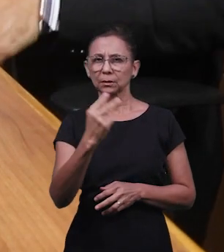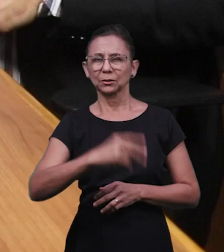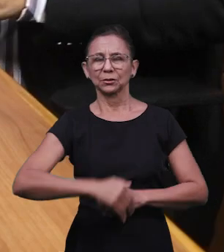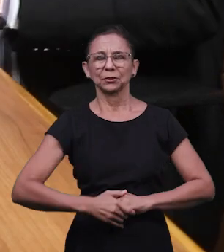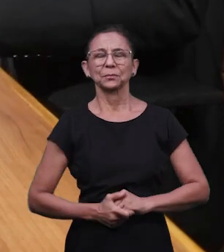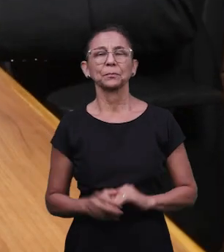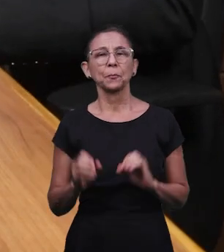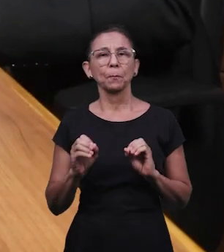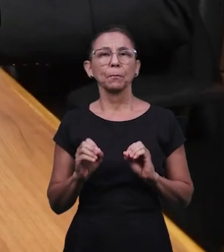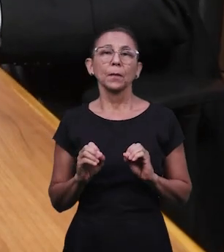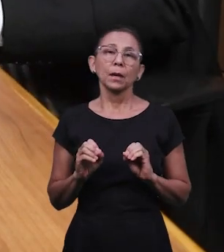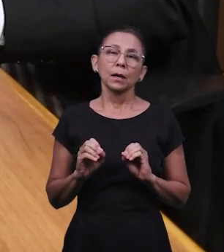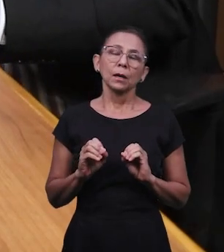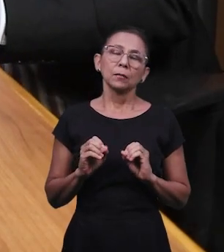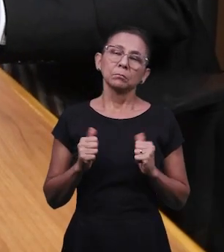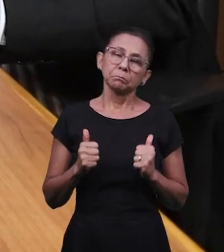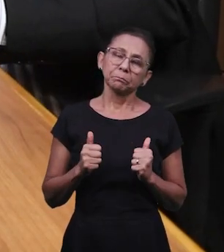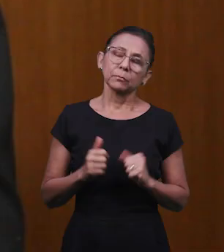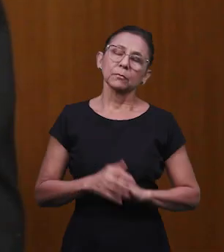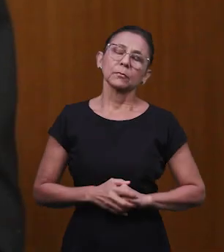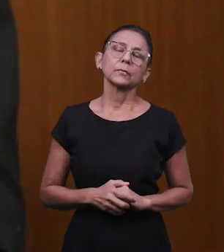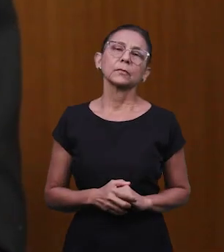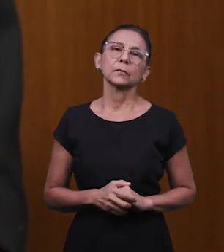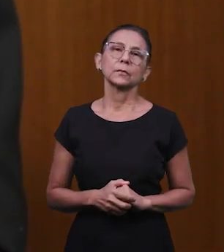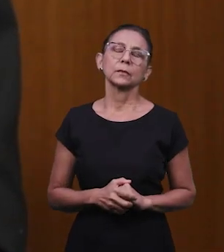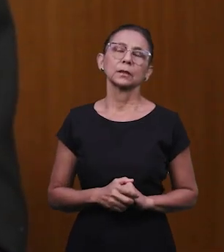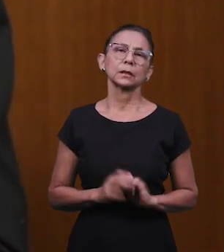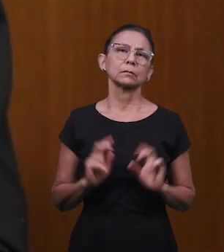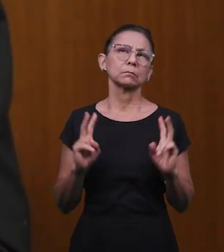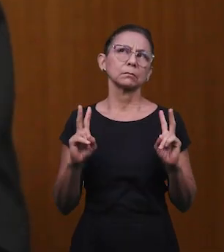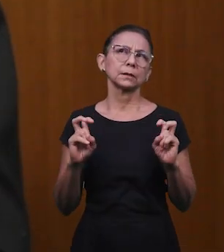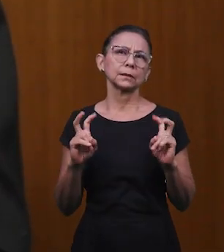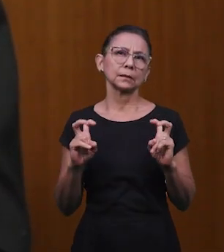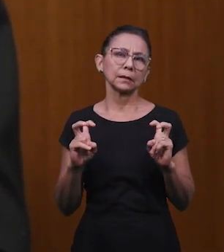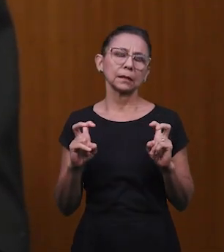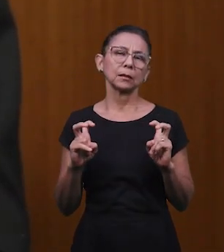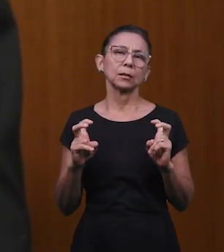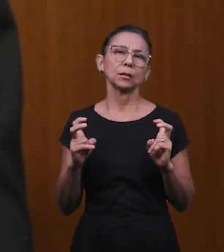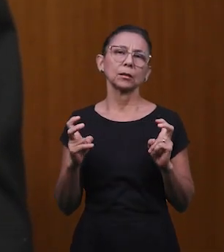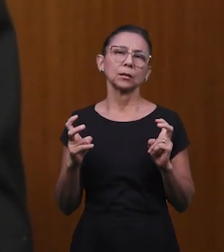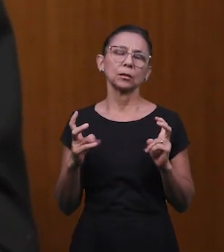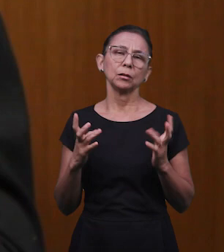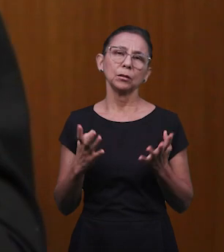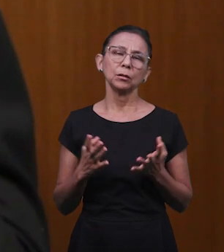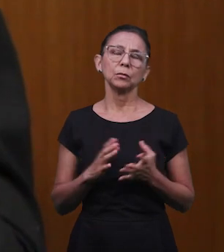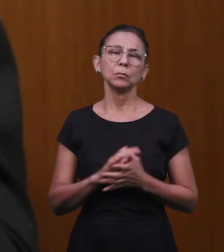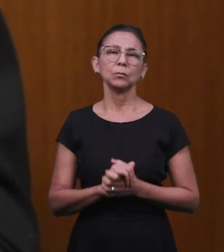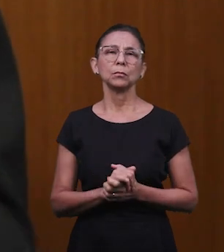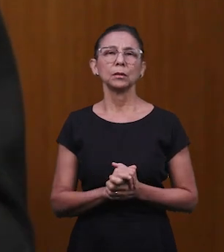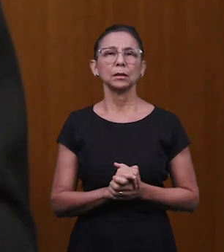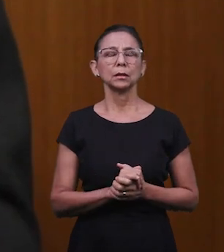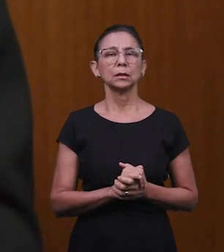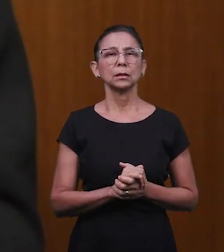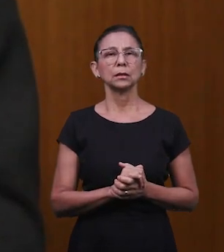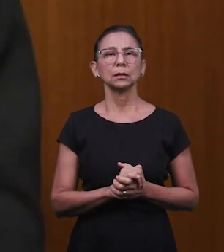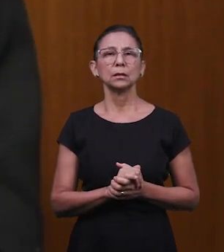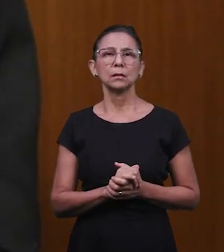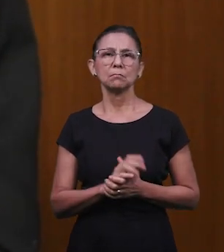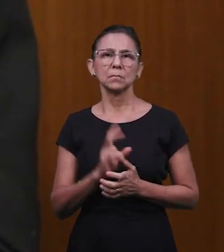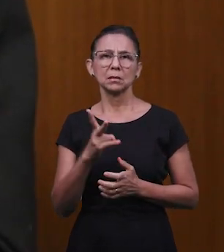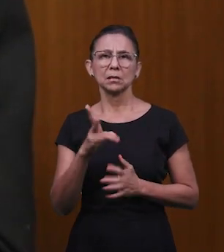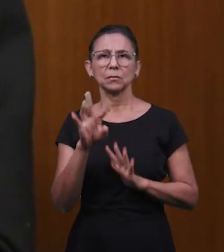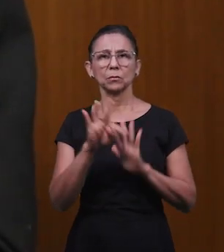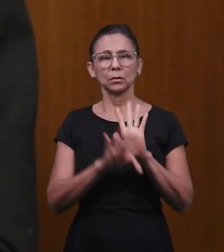Maurílio. Muito bem, nós temos abordado esse tema e a cada edição do programa a gente tem